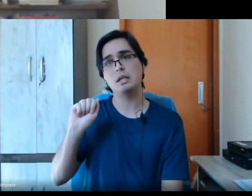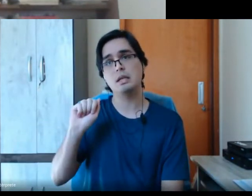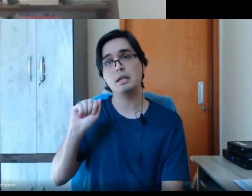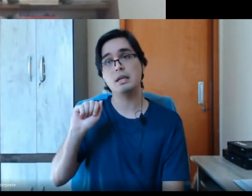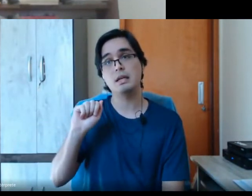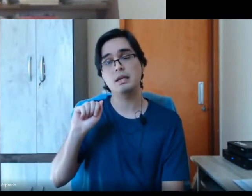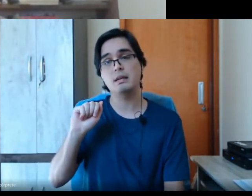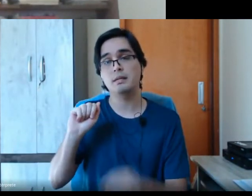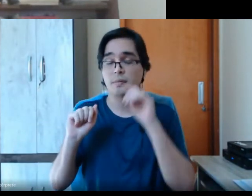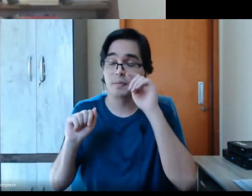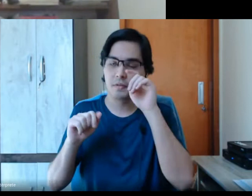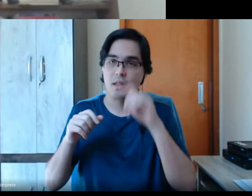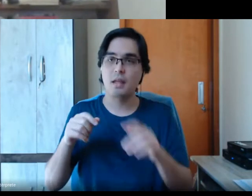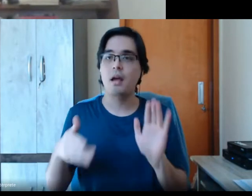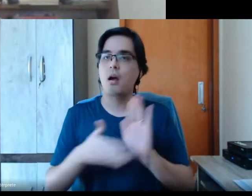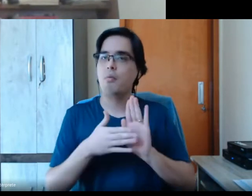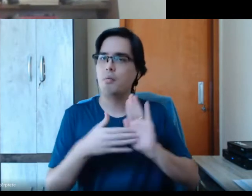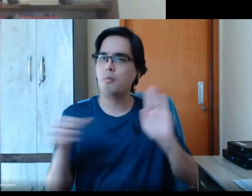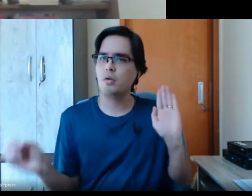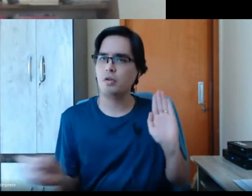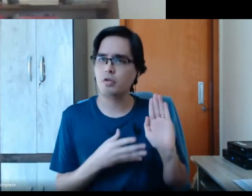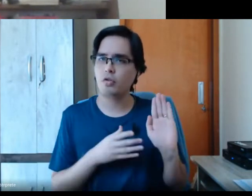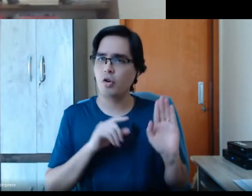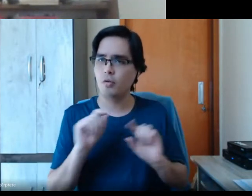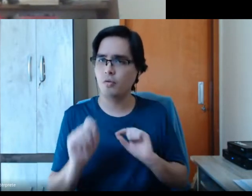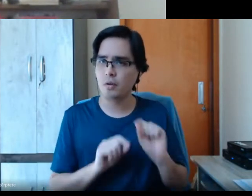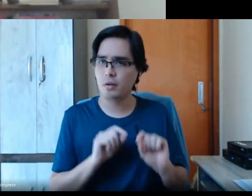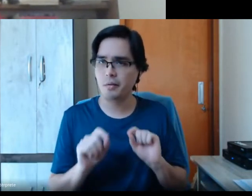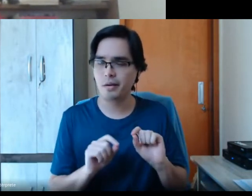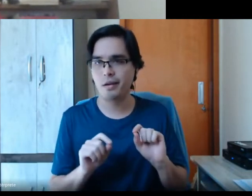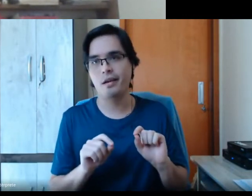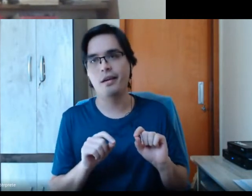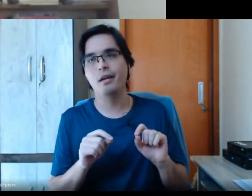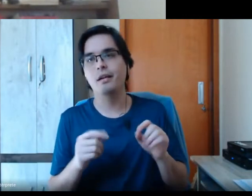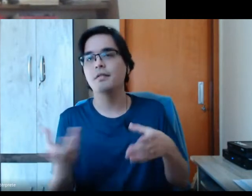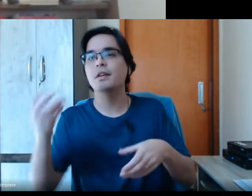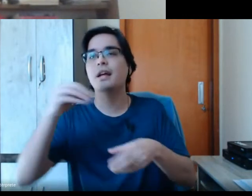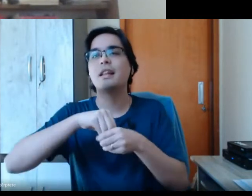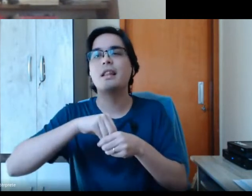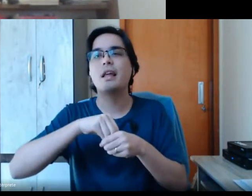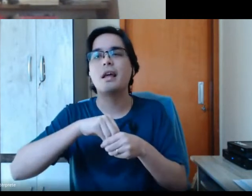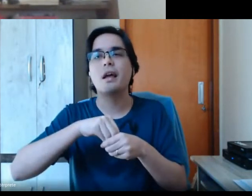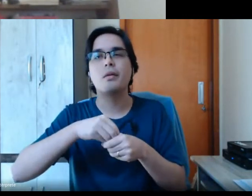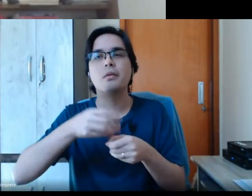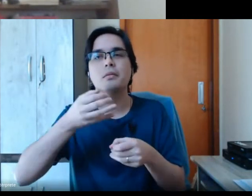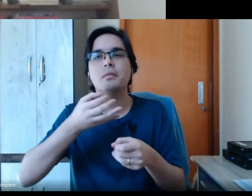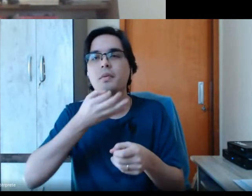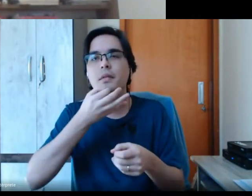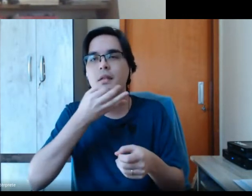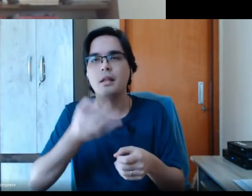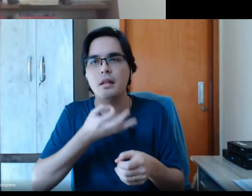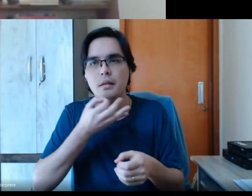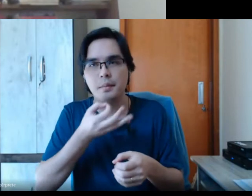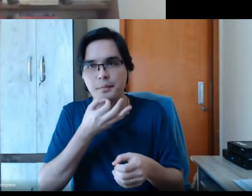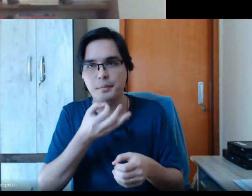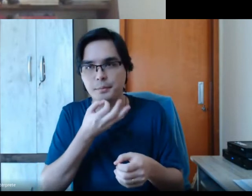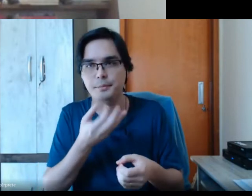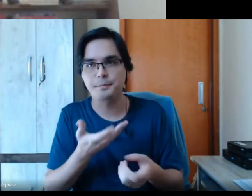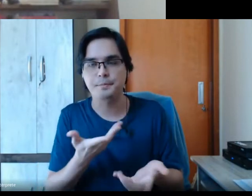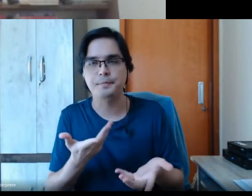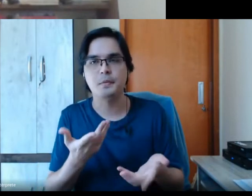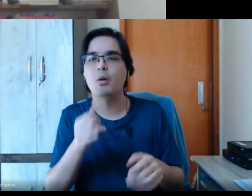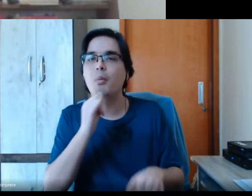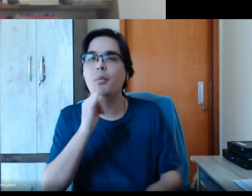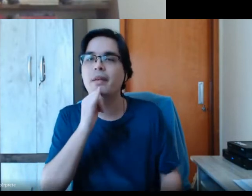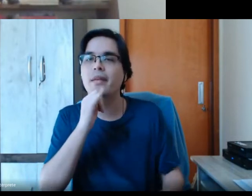encaminhe para vocês, até o dia 13 de novembro, toda essa lista de disciplinas e planos de ensino. É um trabalho a